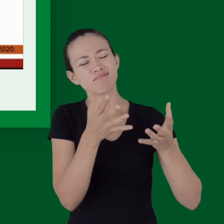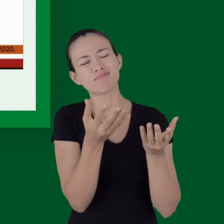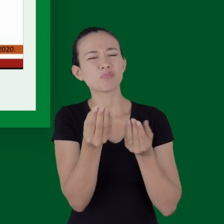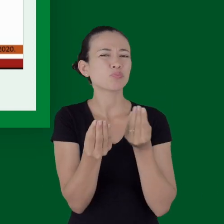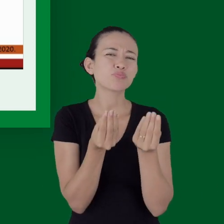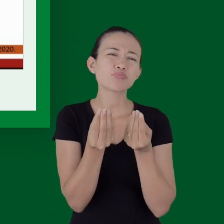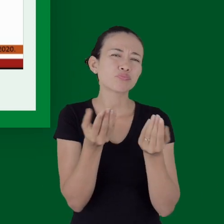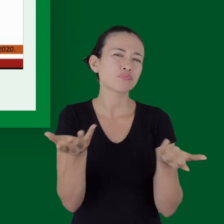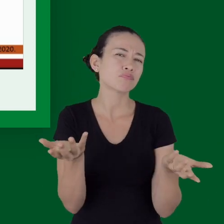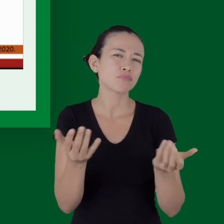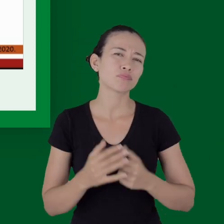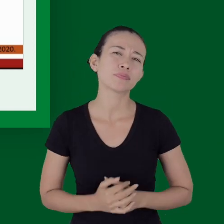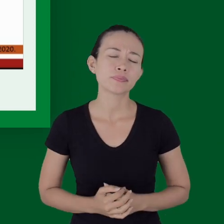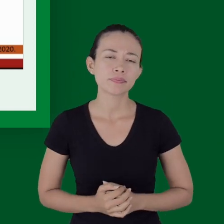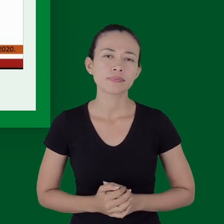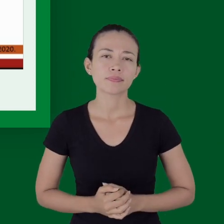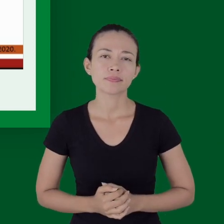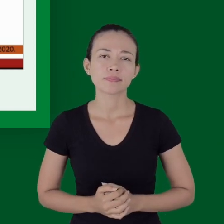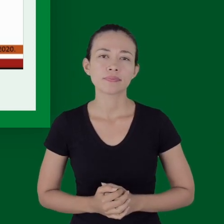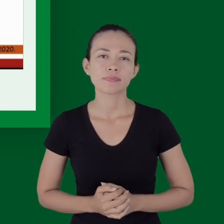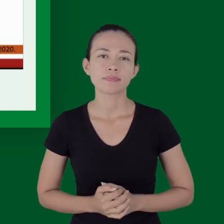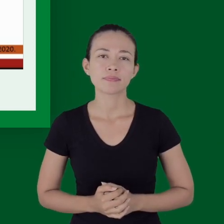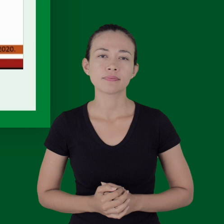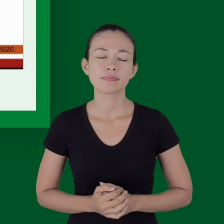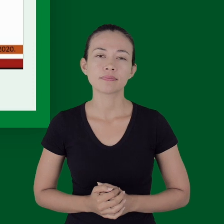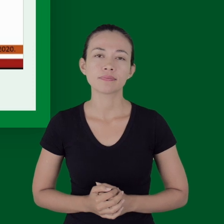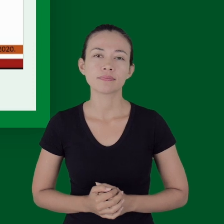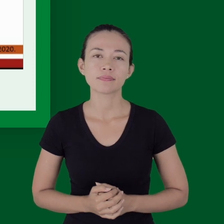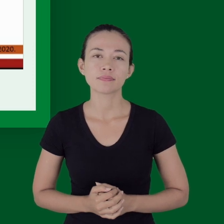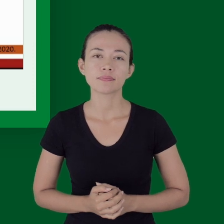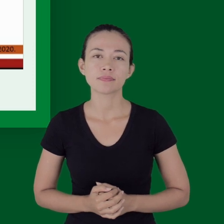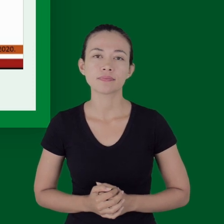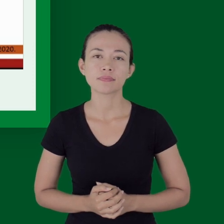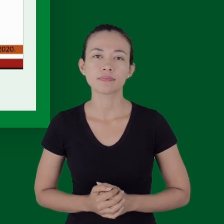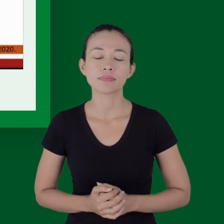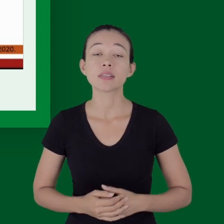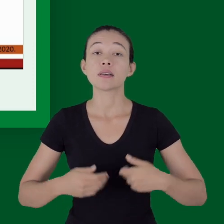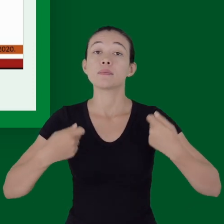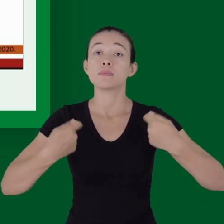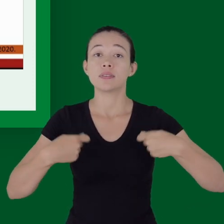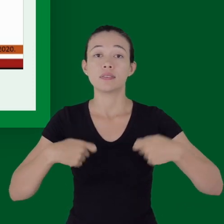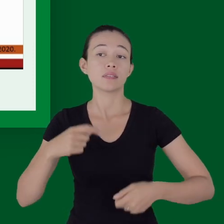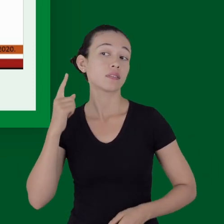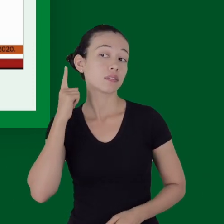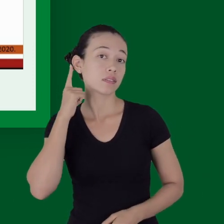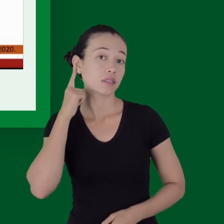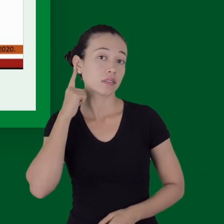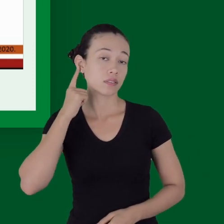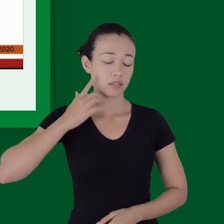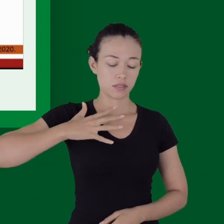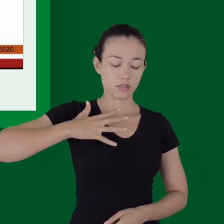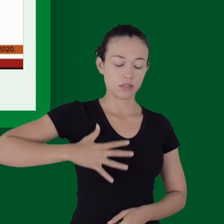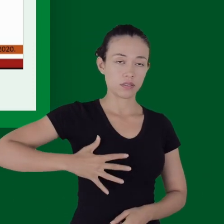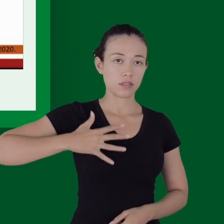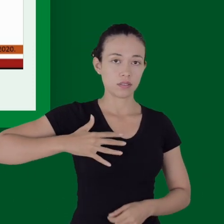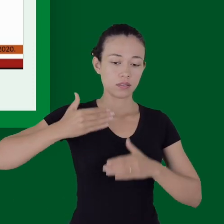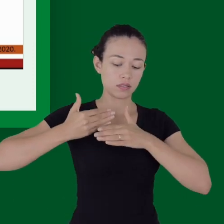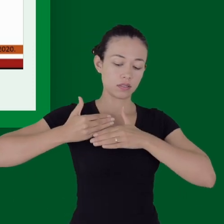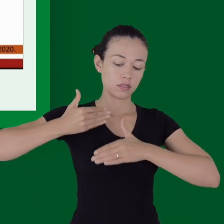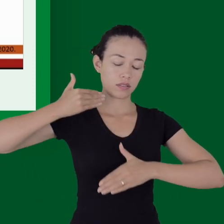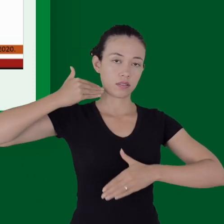gente retifica uma via aérea? O ideal é que o lobo da orelha esteja na altura